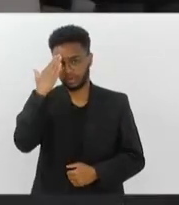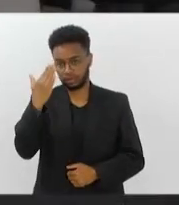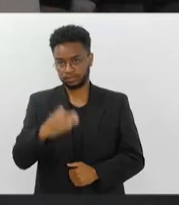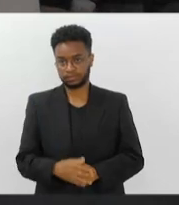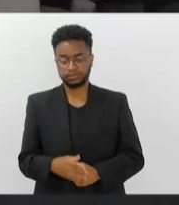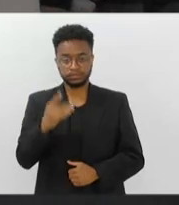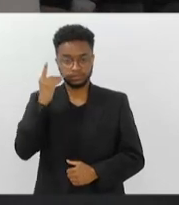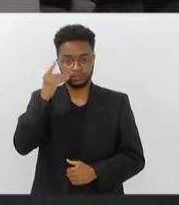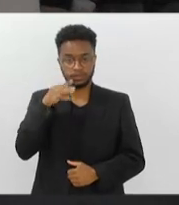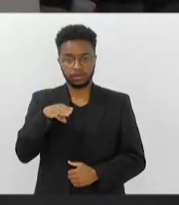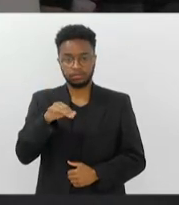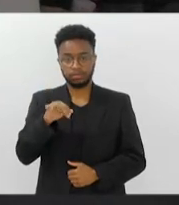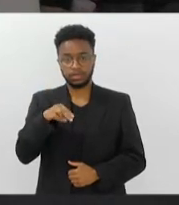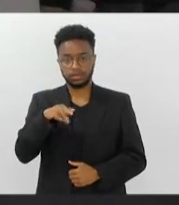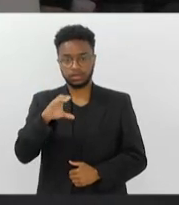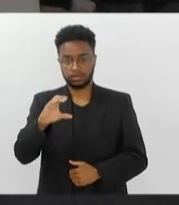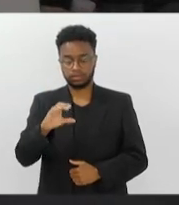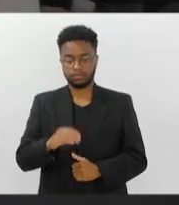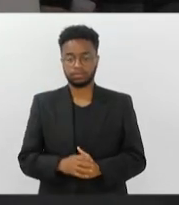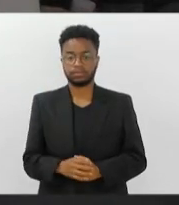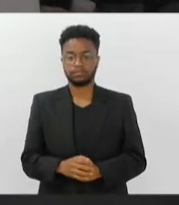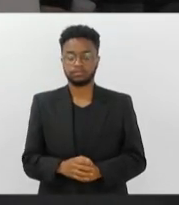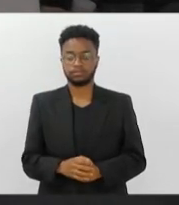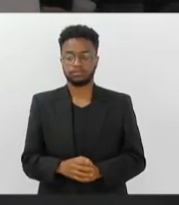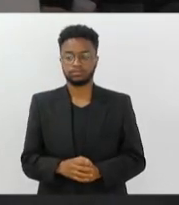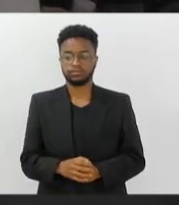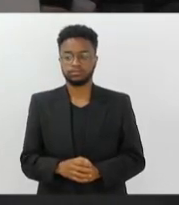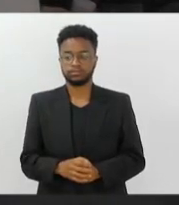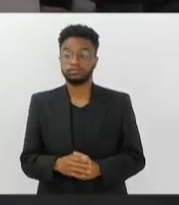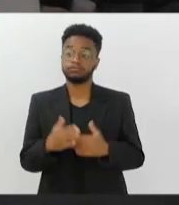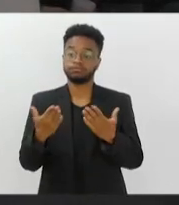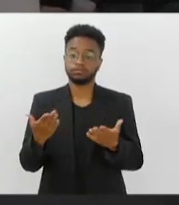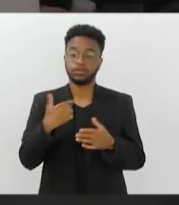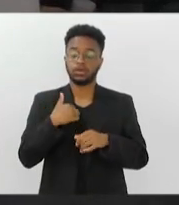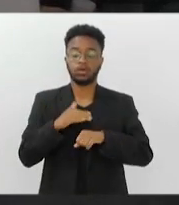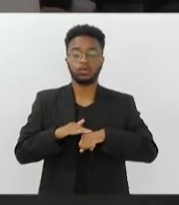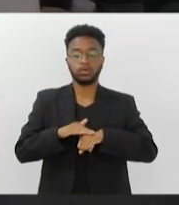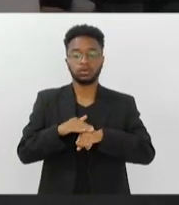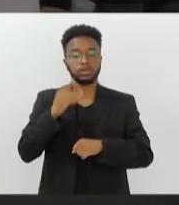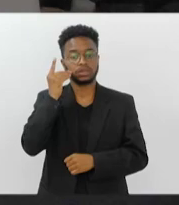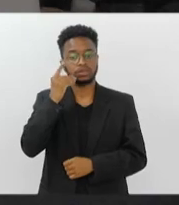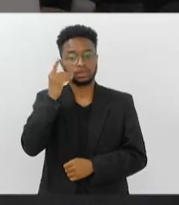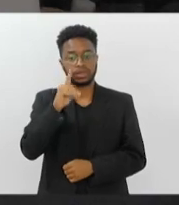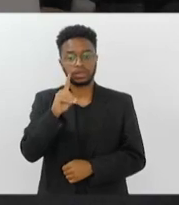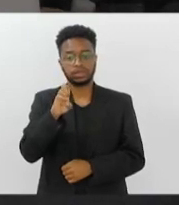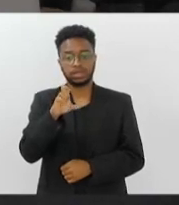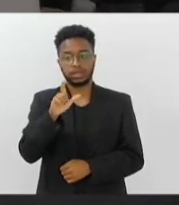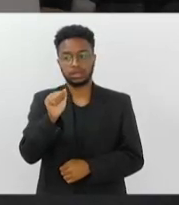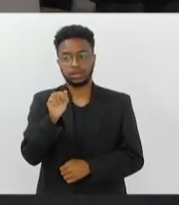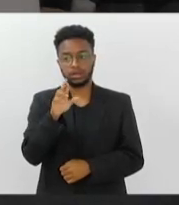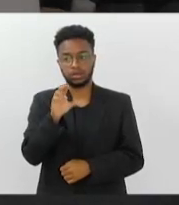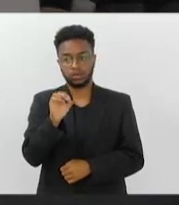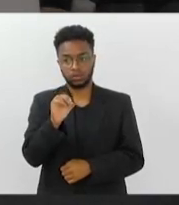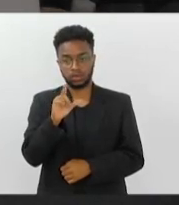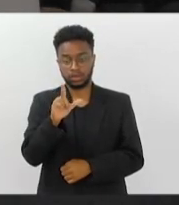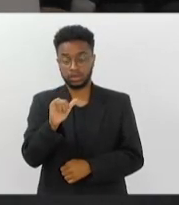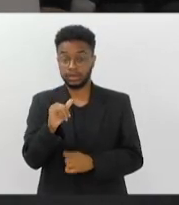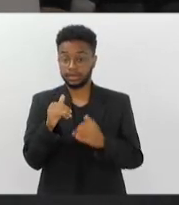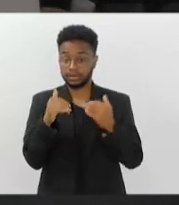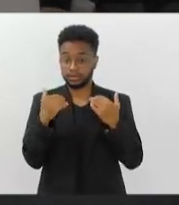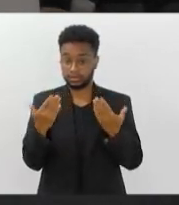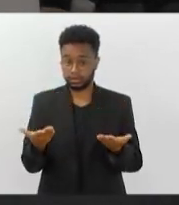Deputado Carlos Mink, por favor. Ah, sim. Eu estava conversando aqui com o deputado Delaroli. Então,